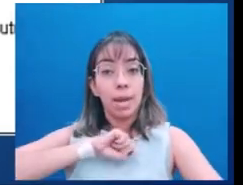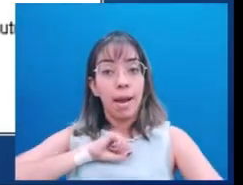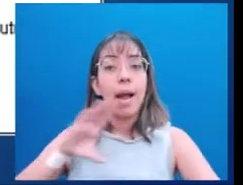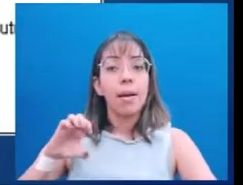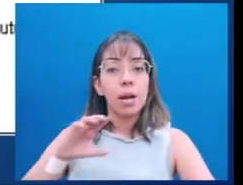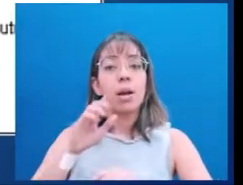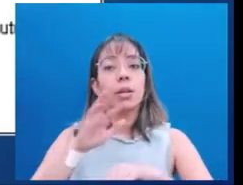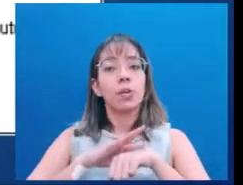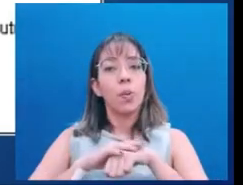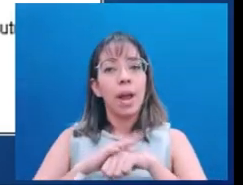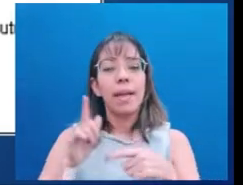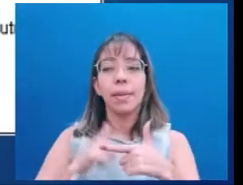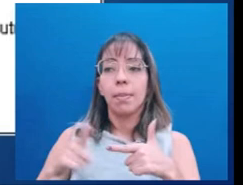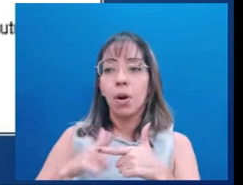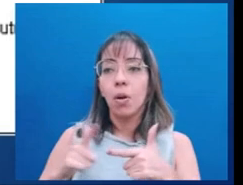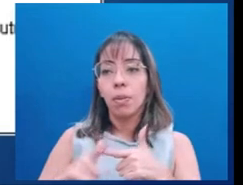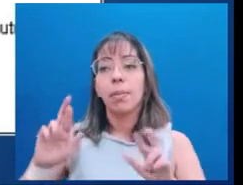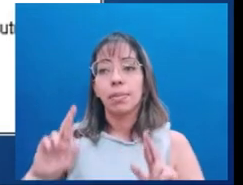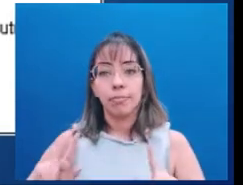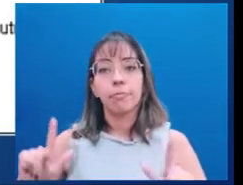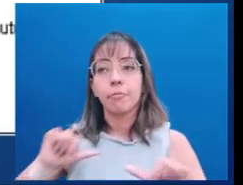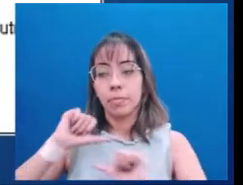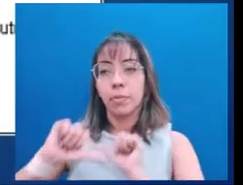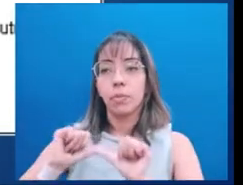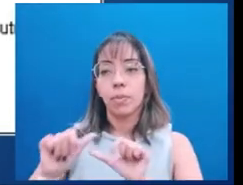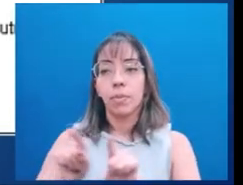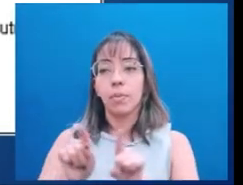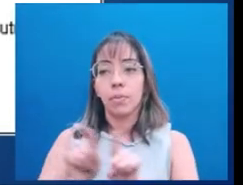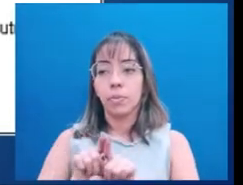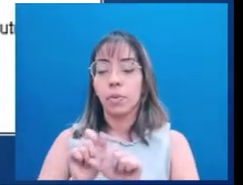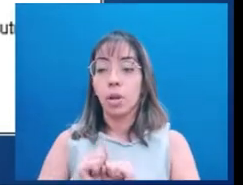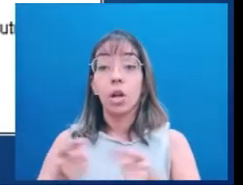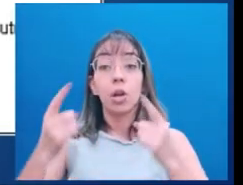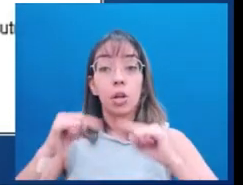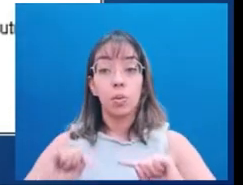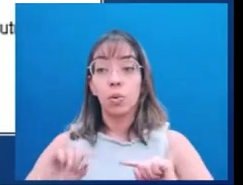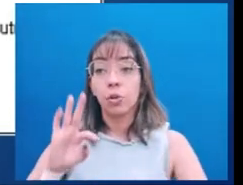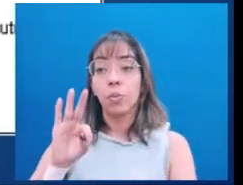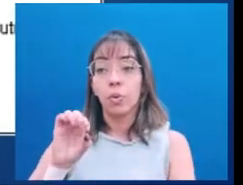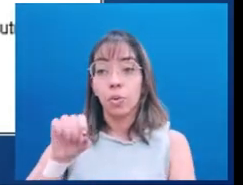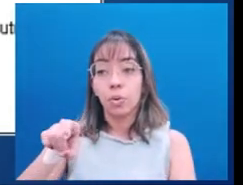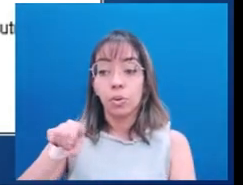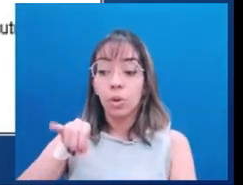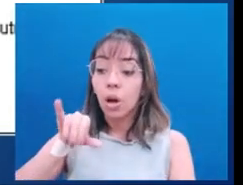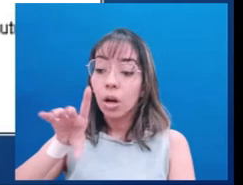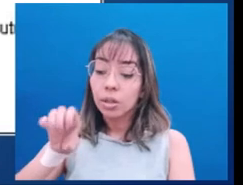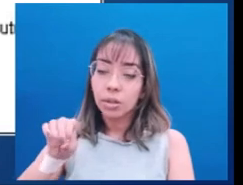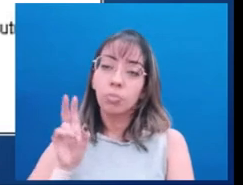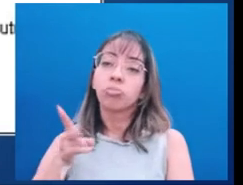mutagênico ou carcinogênico ficou realmente bem diferente, tá? E o tóxico, né, manteve-se aqui